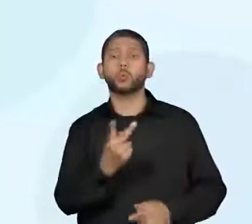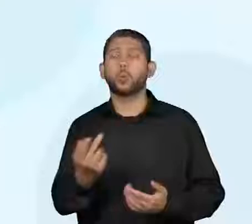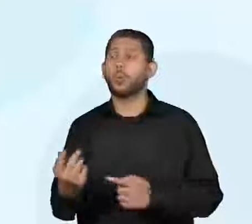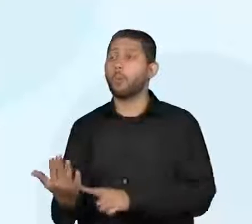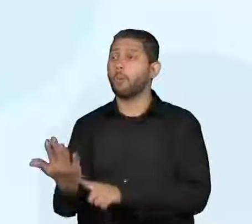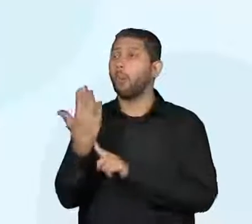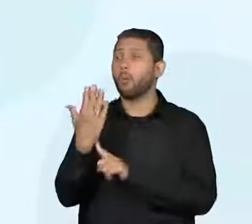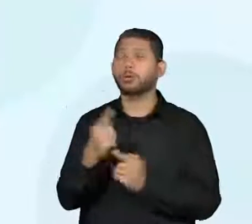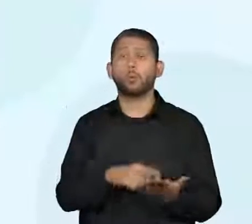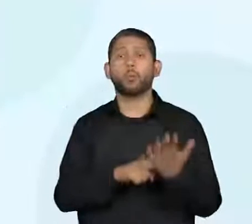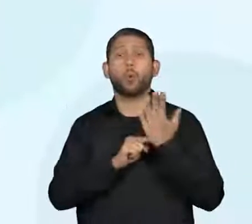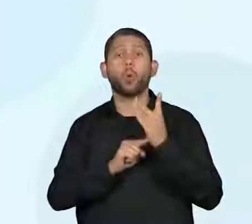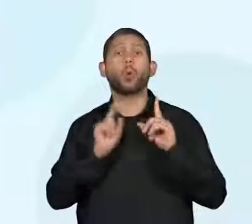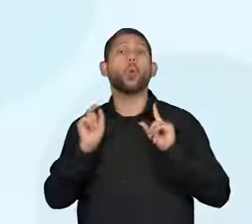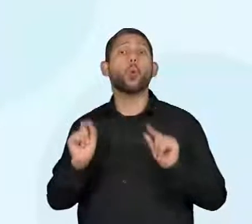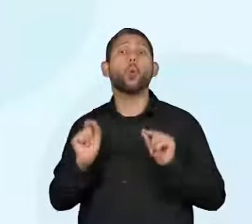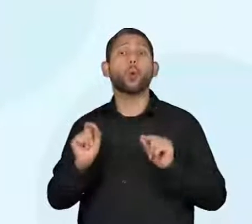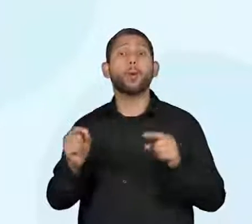destacar aí, hein?